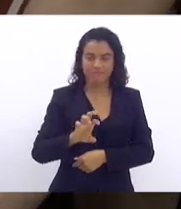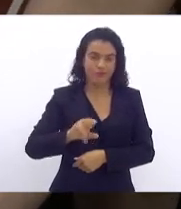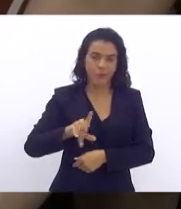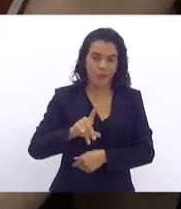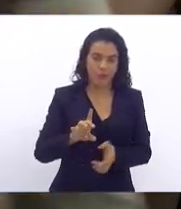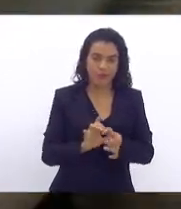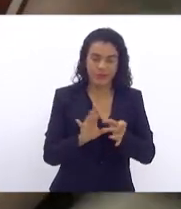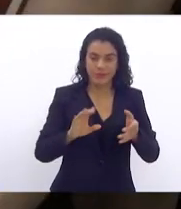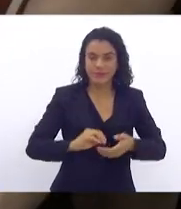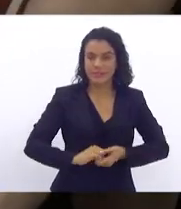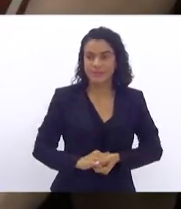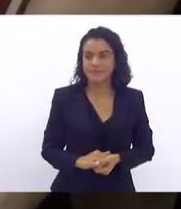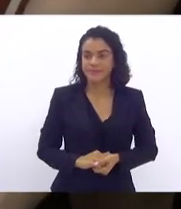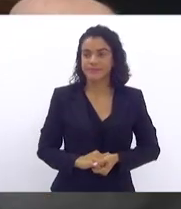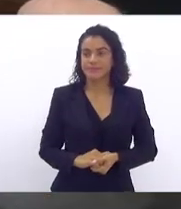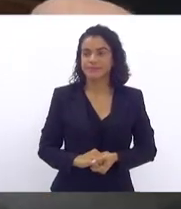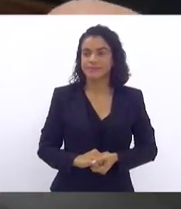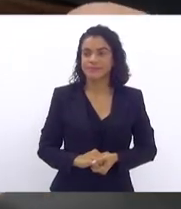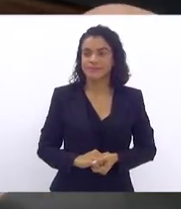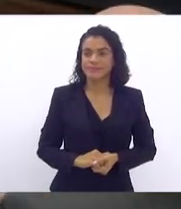Acabei, presidente. Bem,